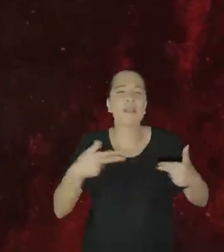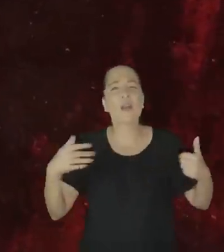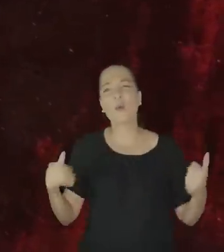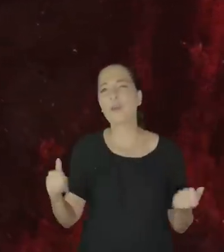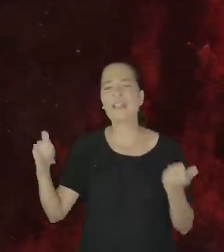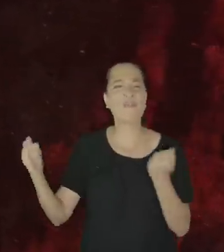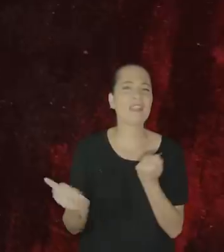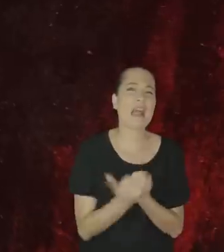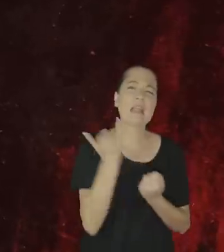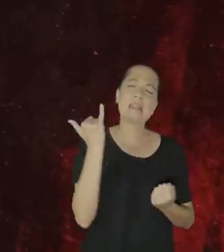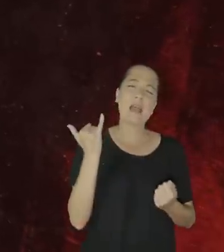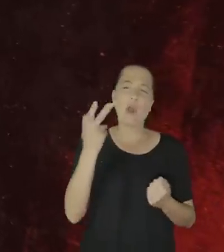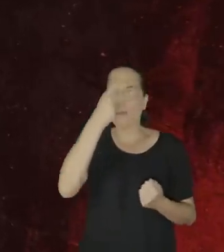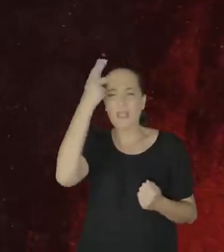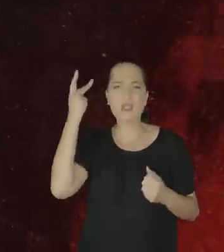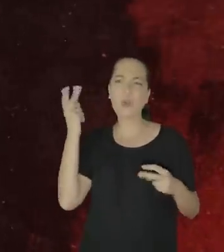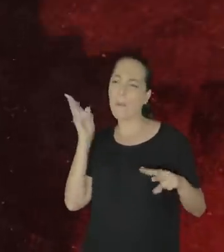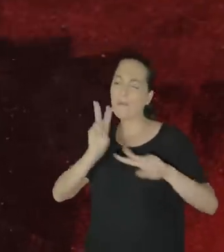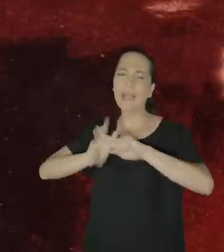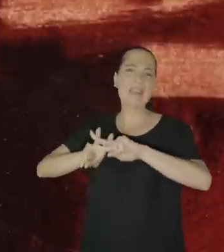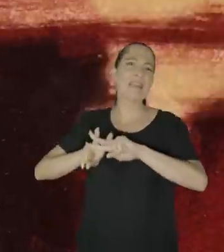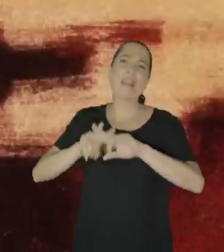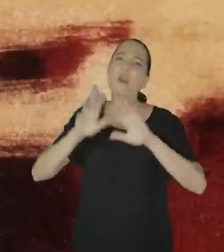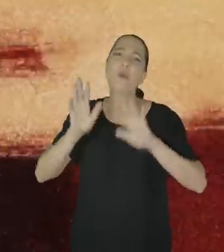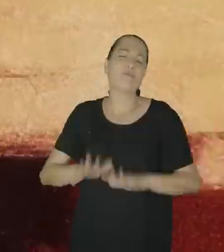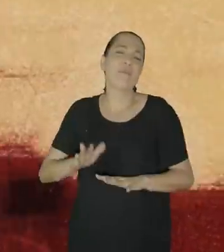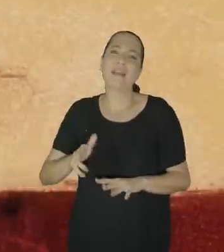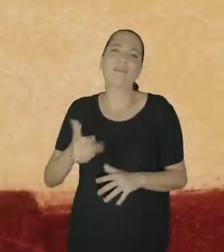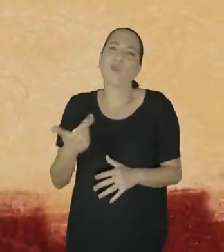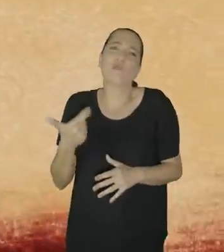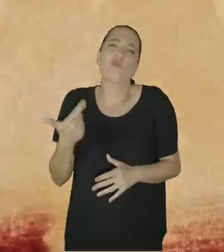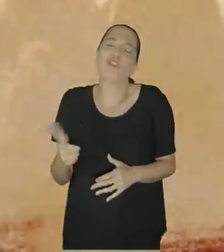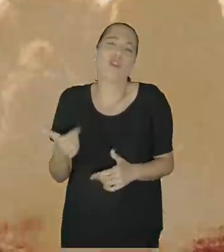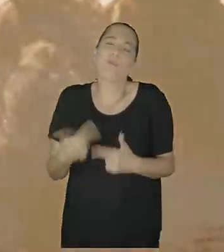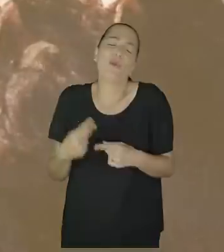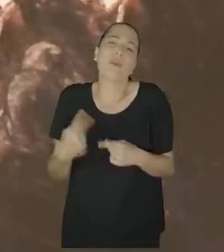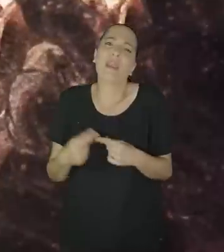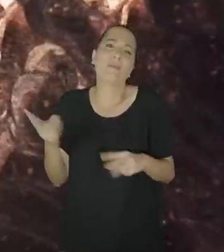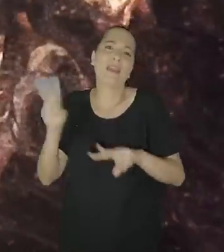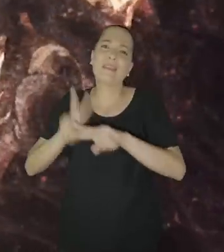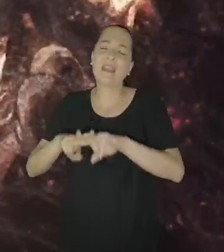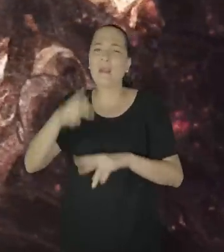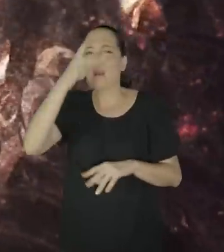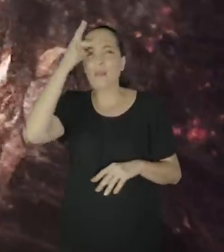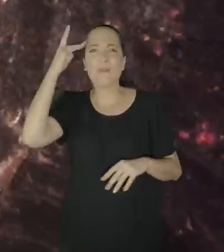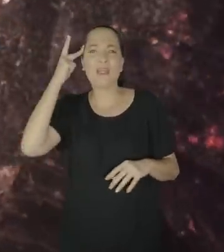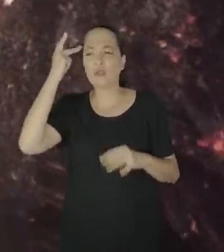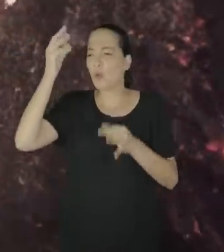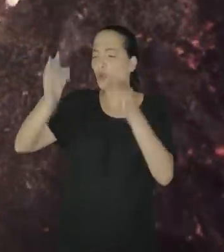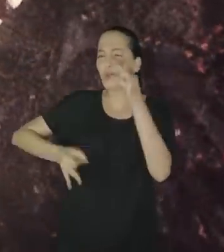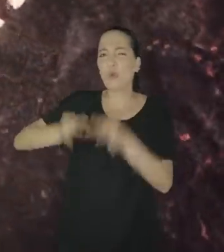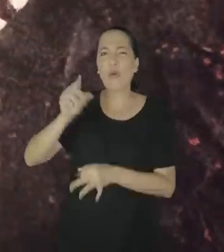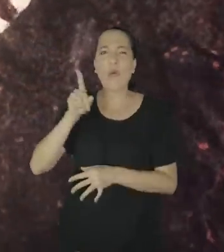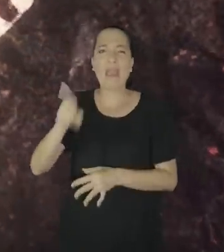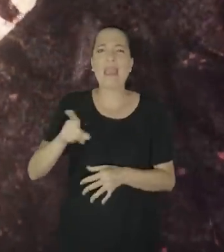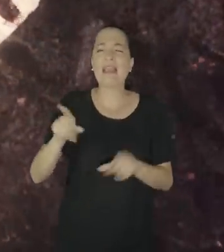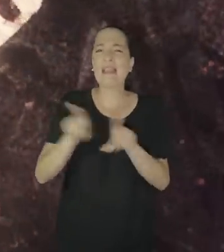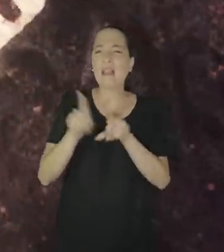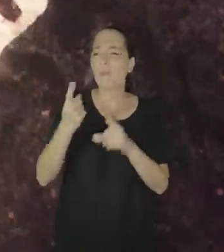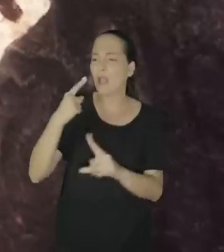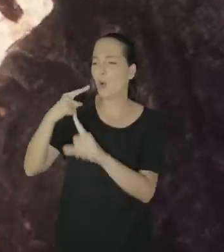julgado e condenado pelos seus próprios irmãos. Carregou uma cruz, por mim e por